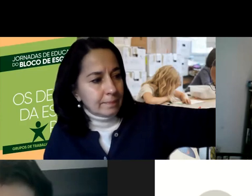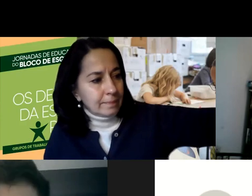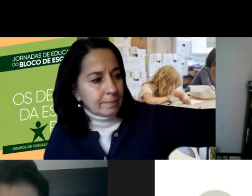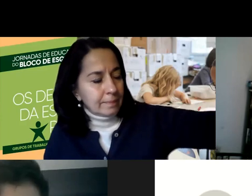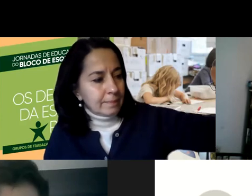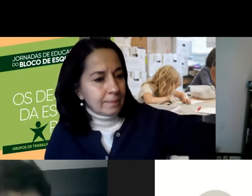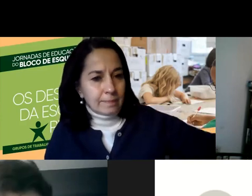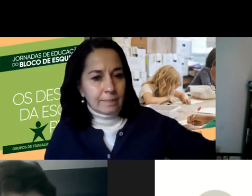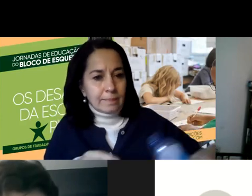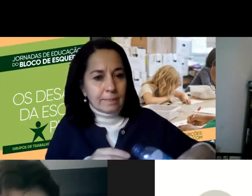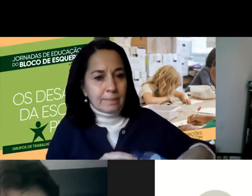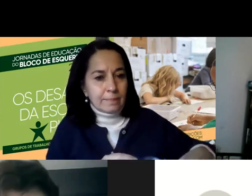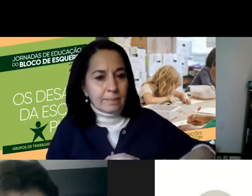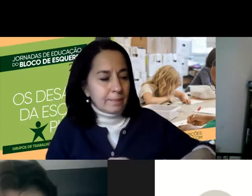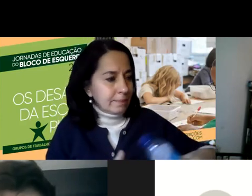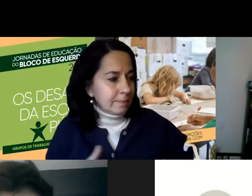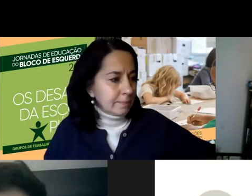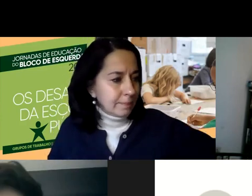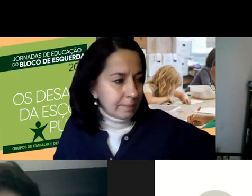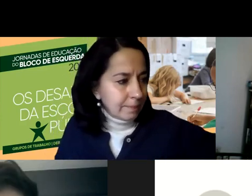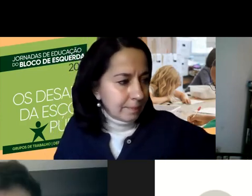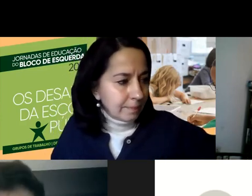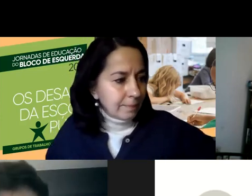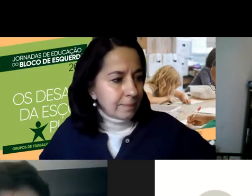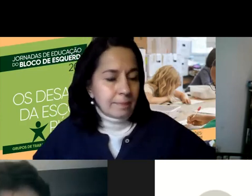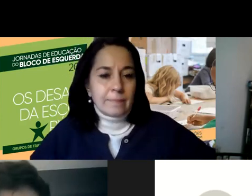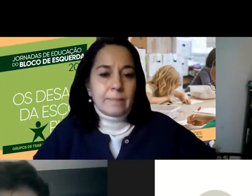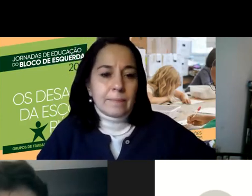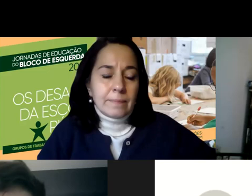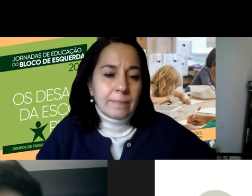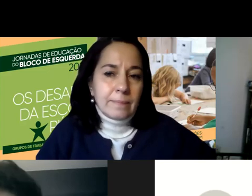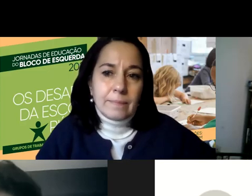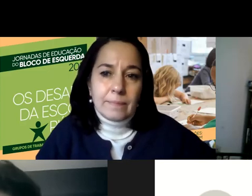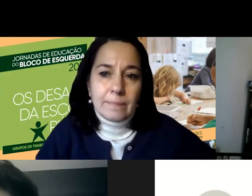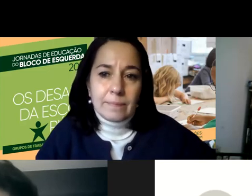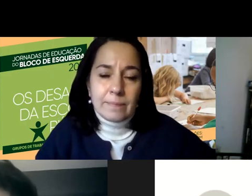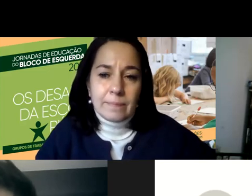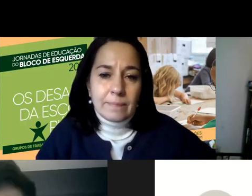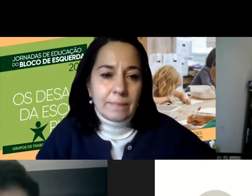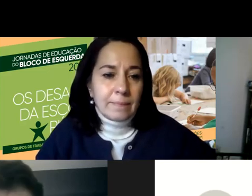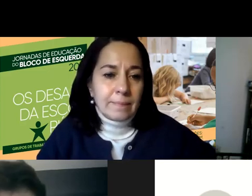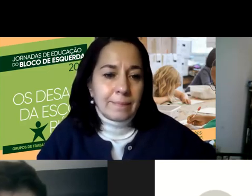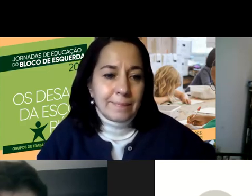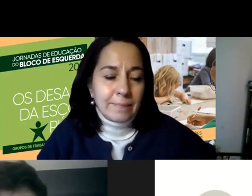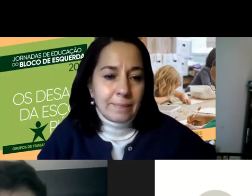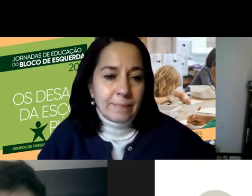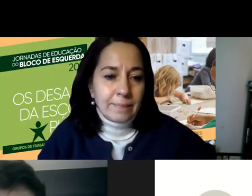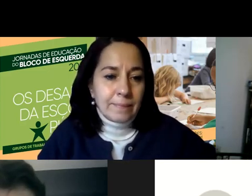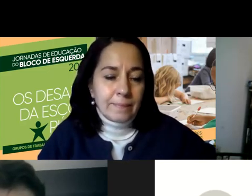para o mercado local. Aqui é muito título de exemplo, eu peço desculpa por estar sempre a falar Santa Maria da Feira,